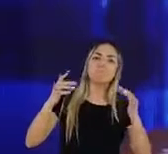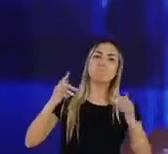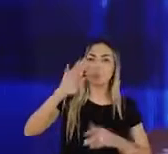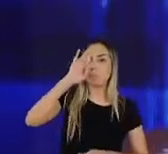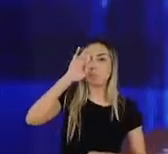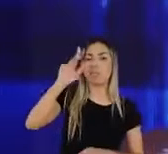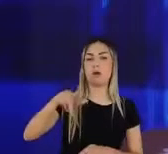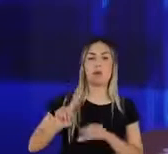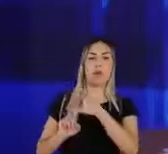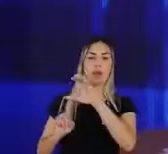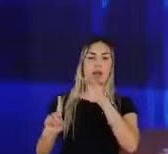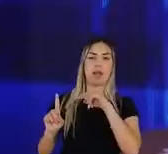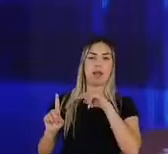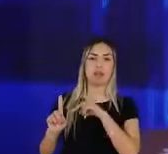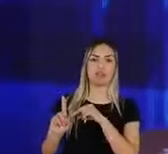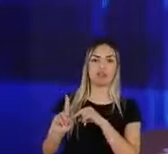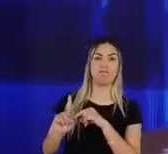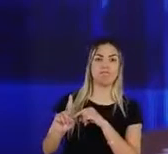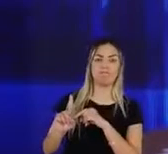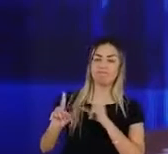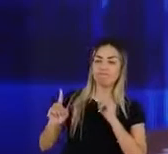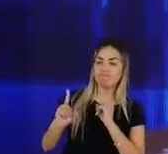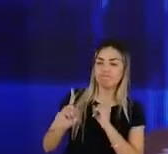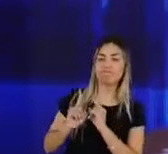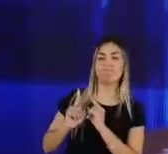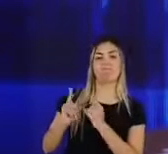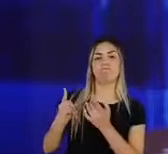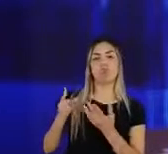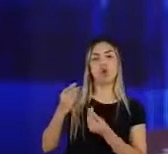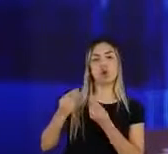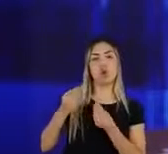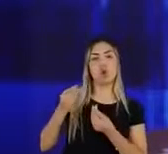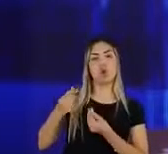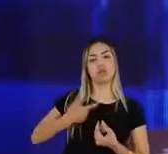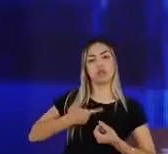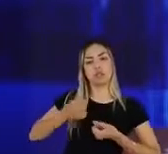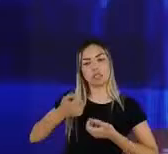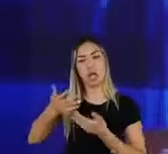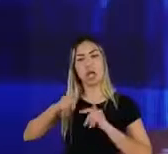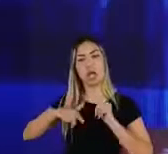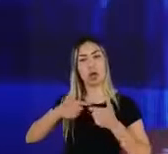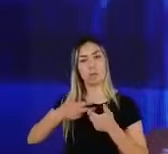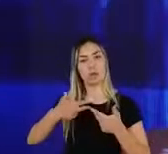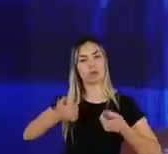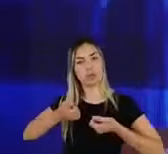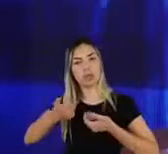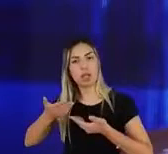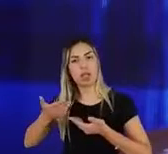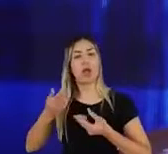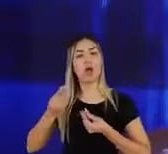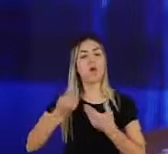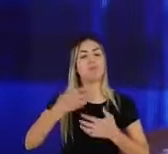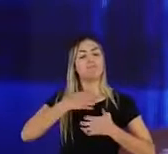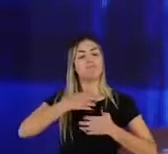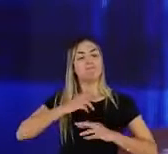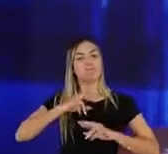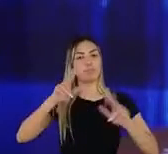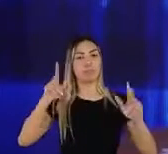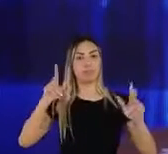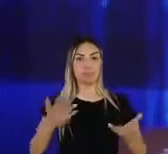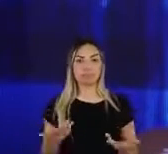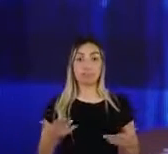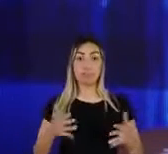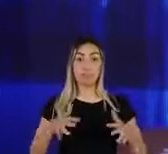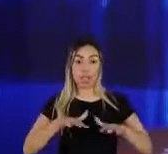conexão com o cliente é no sentido da entrega da experiência do produto no setor elétrico o nosso cliente